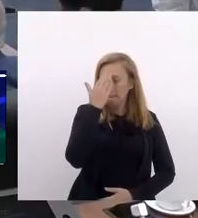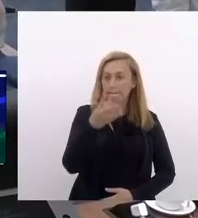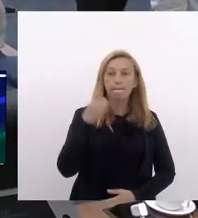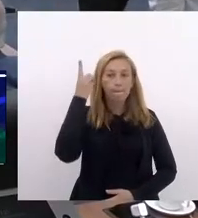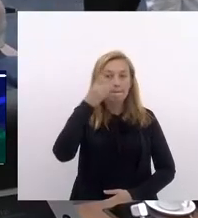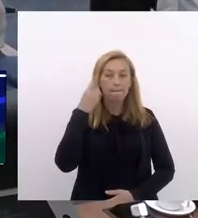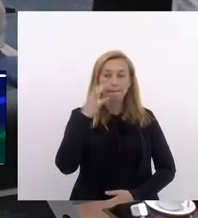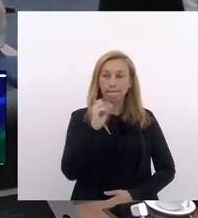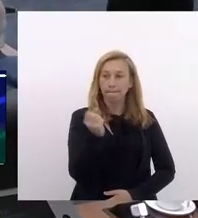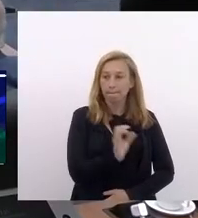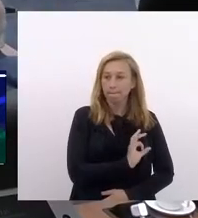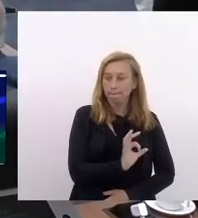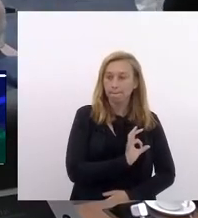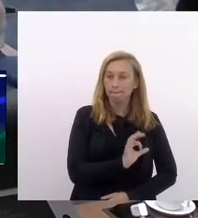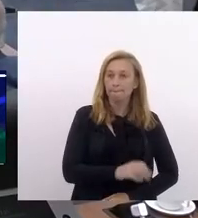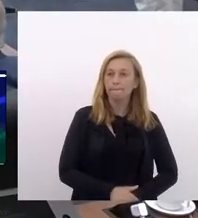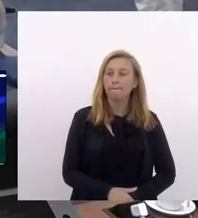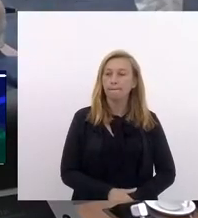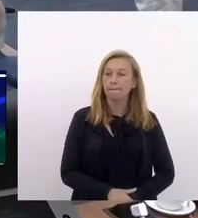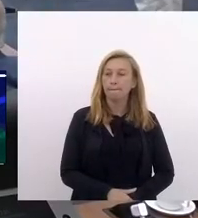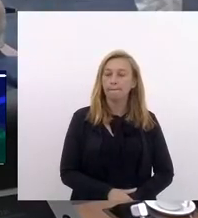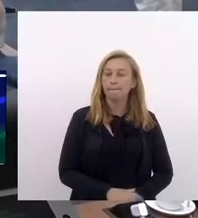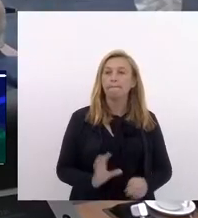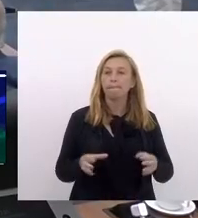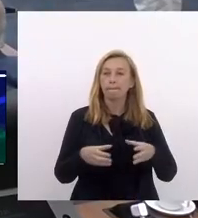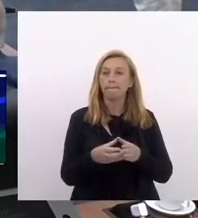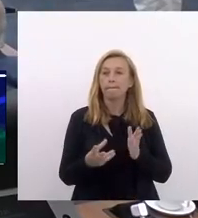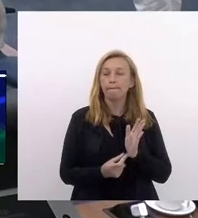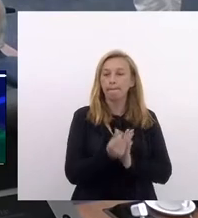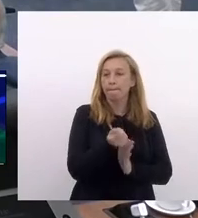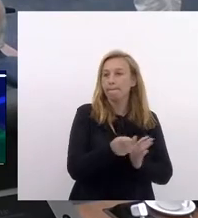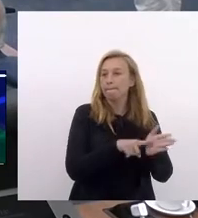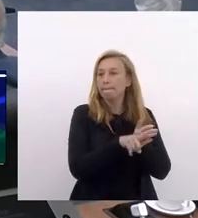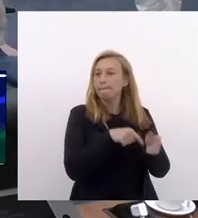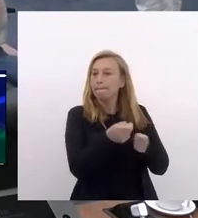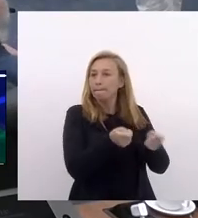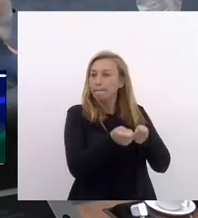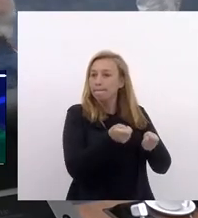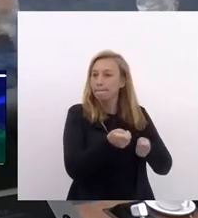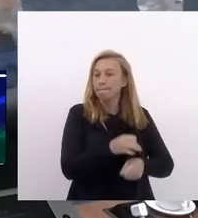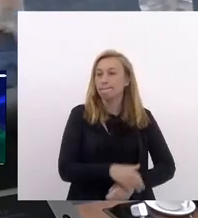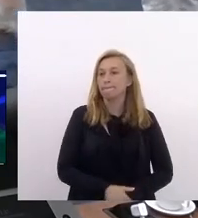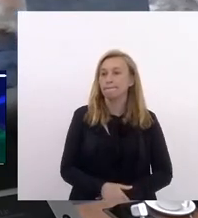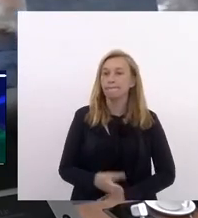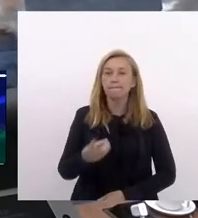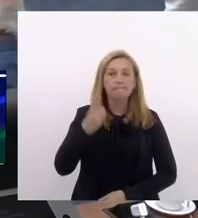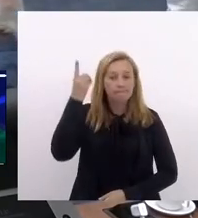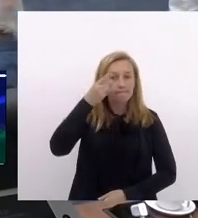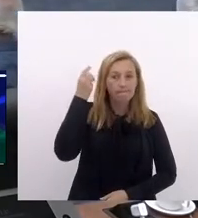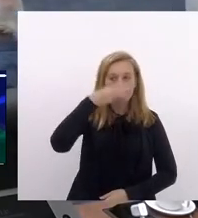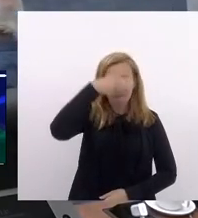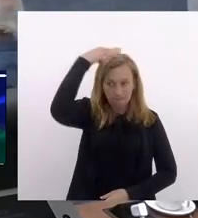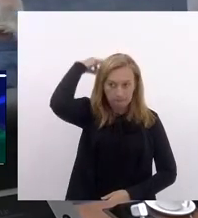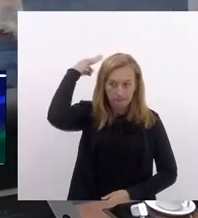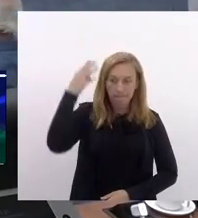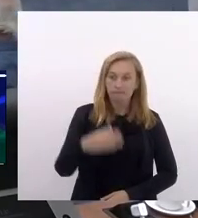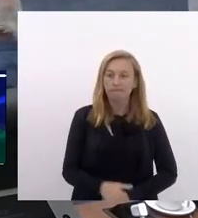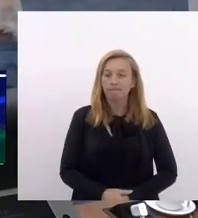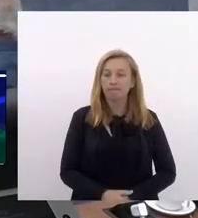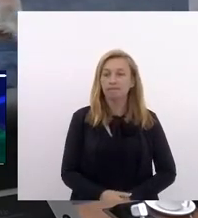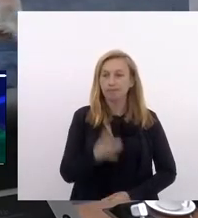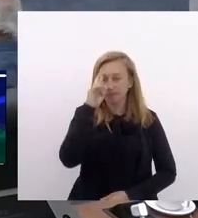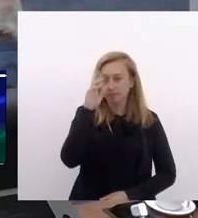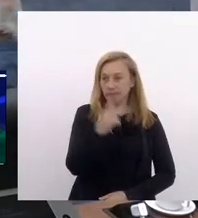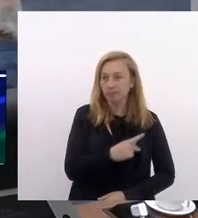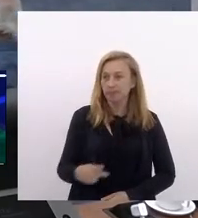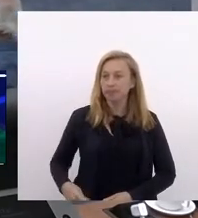Marta Rocha. Pela Comissão de Orçamento, Finanças e Fiscalização Financeira e Controle, deputado Márcio Pacheco. Senhora presidente,